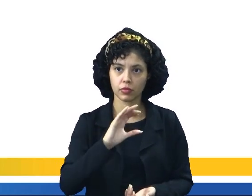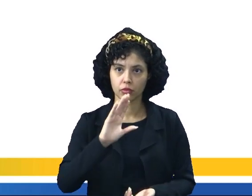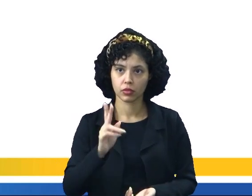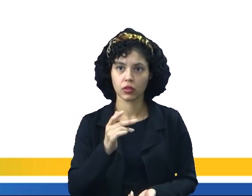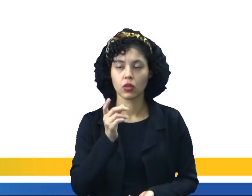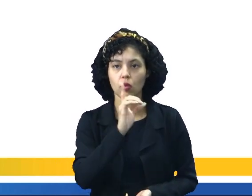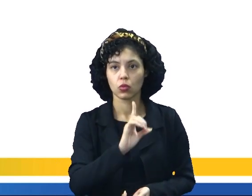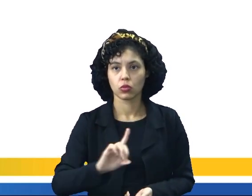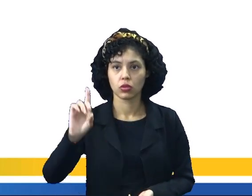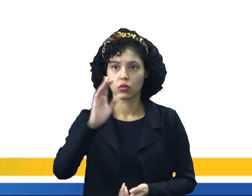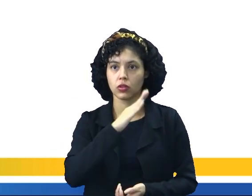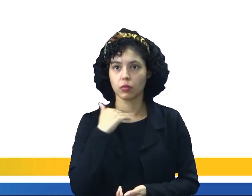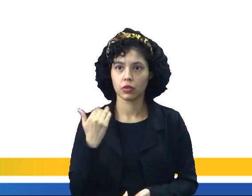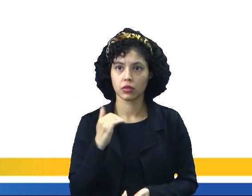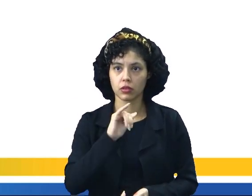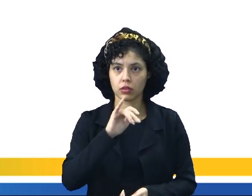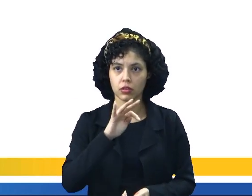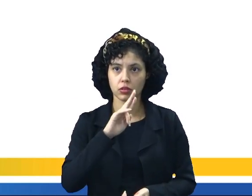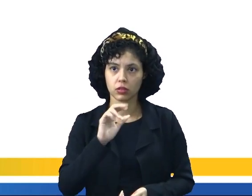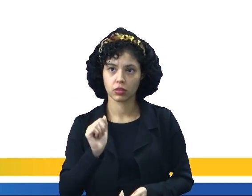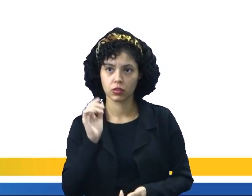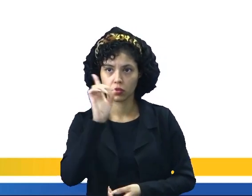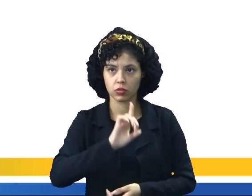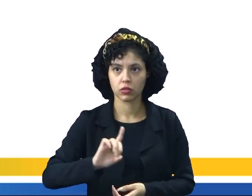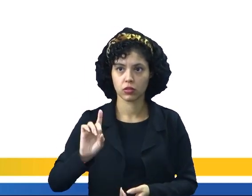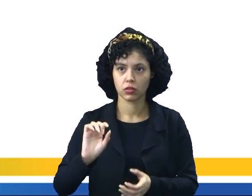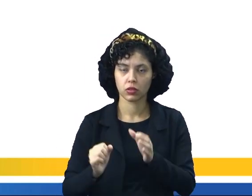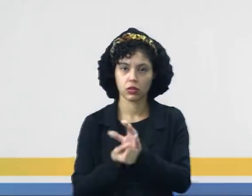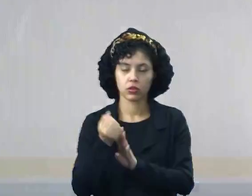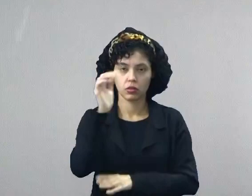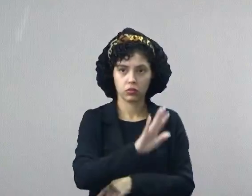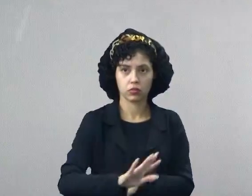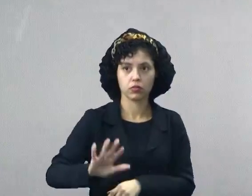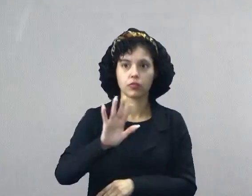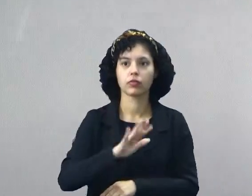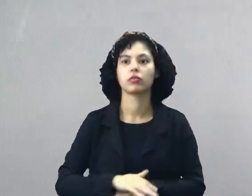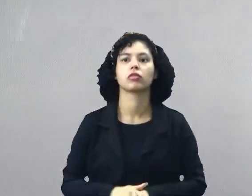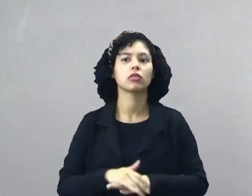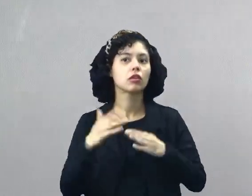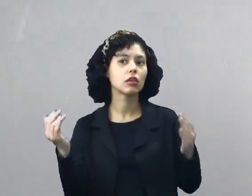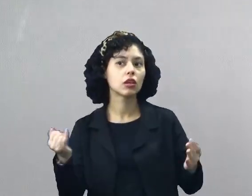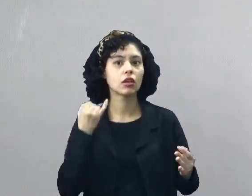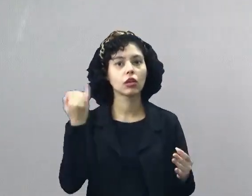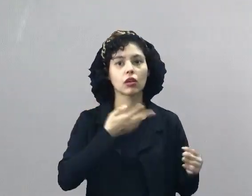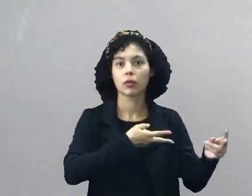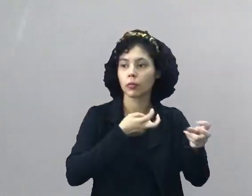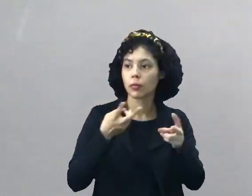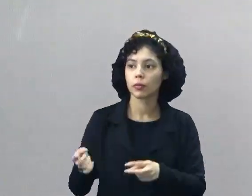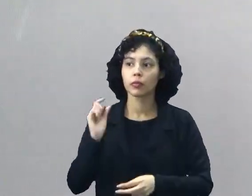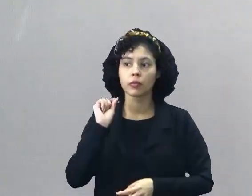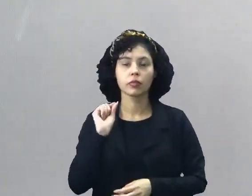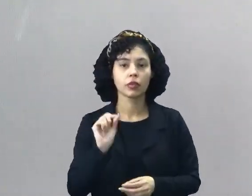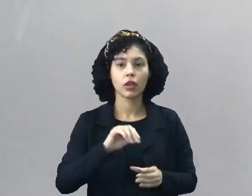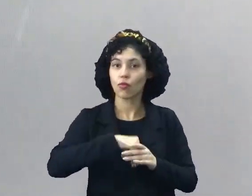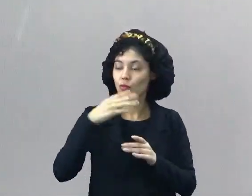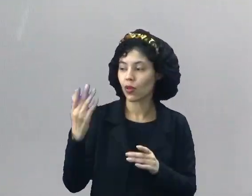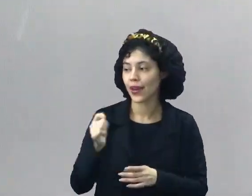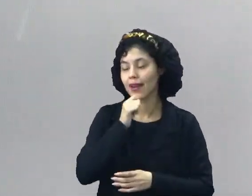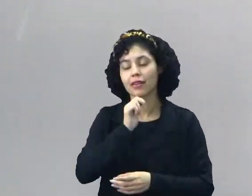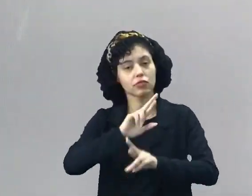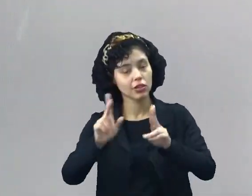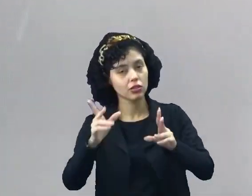o deus da morte, e Zama, né, o deus criador do universo. Importante perceber que, fora as